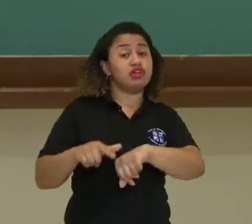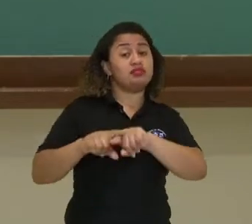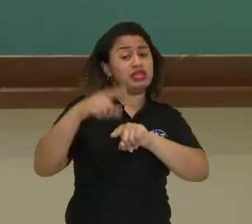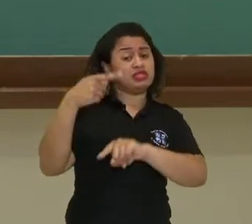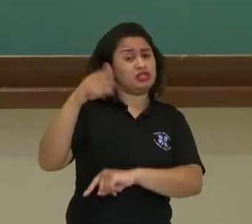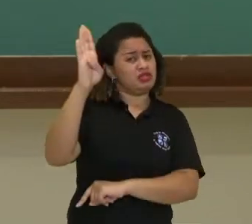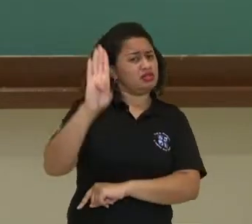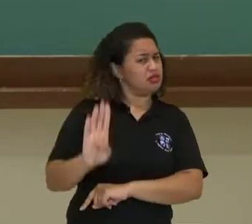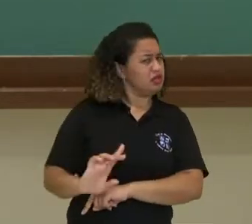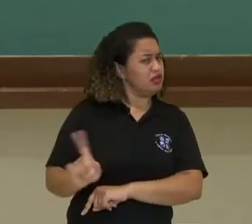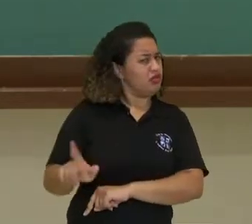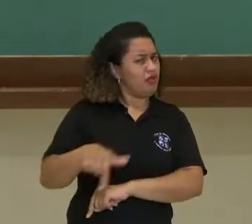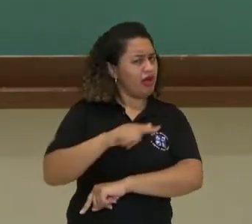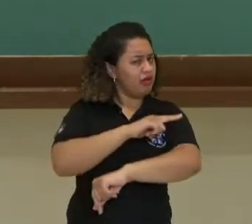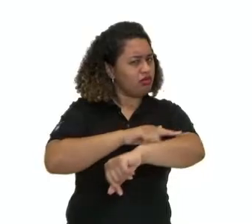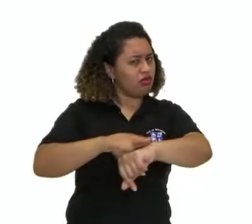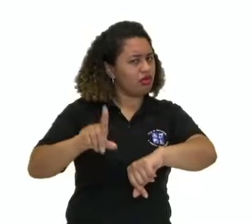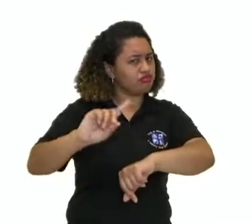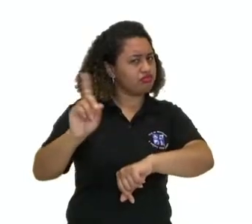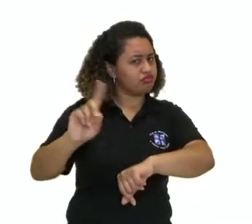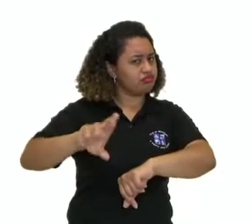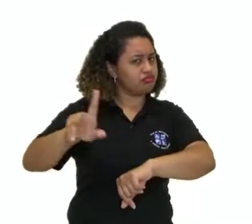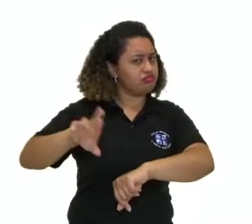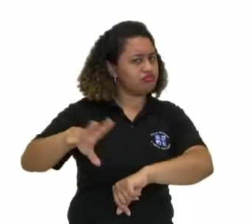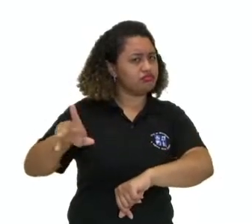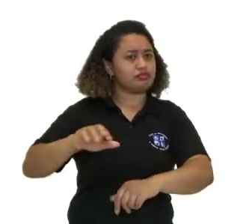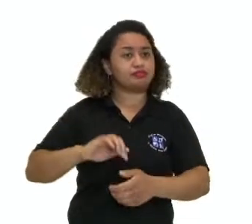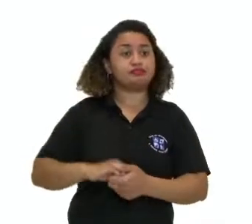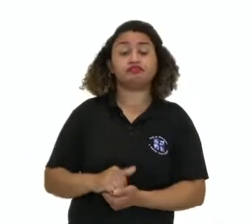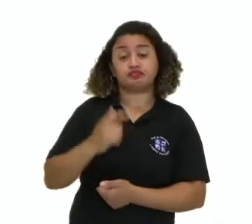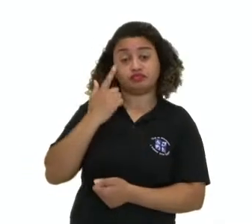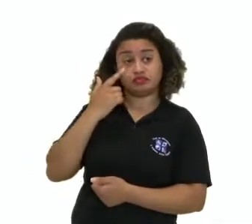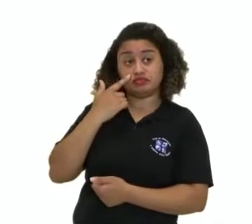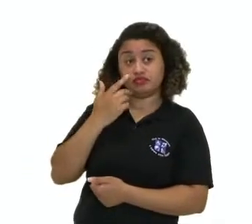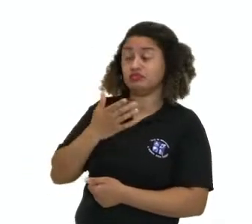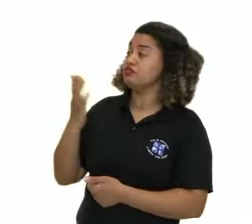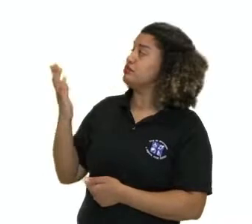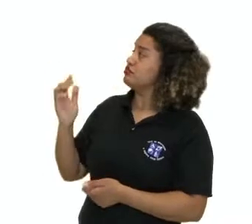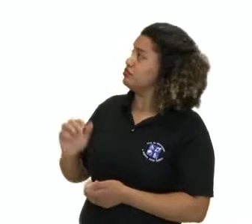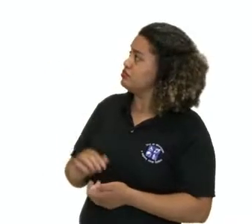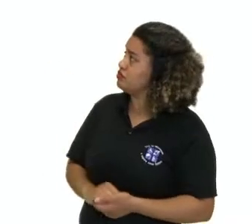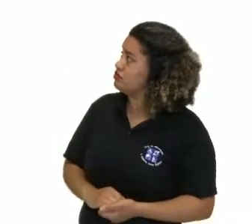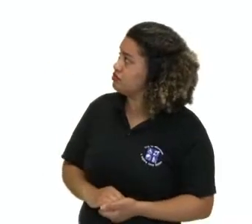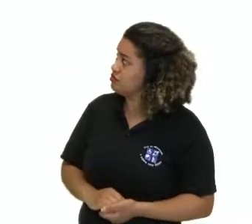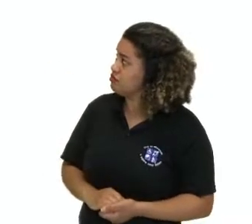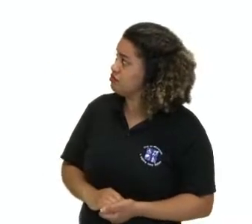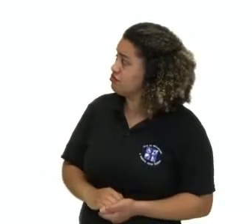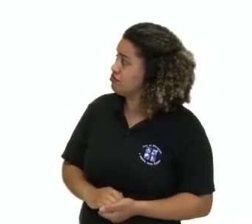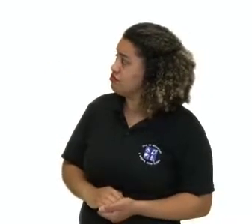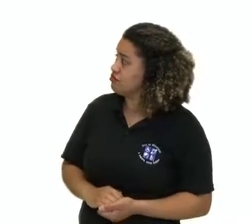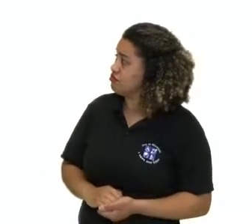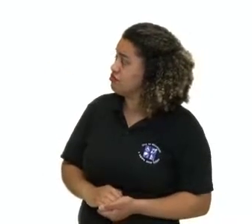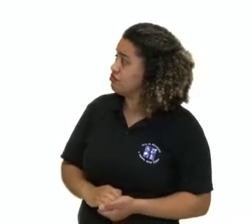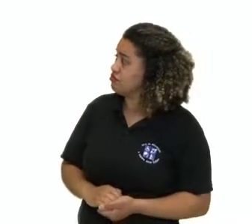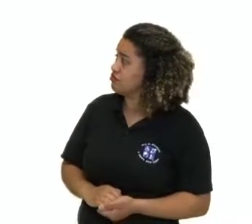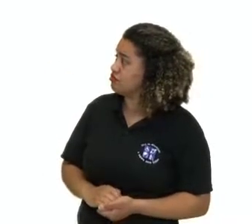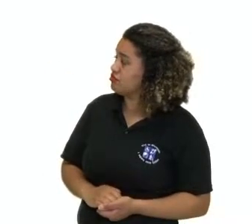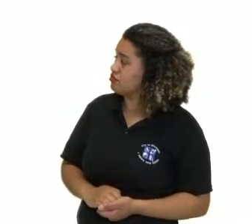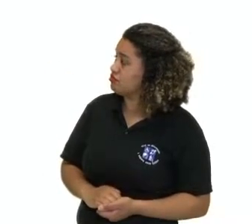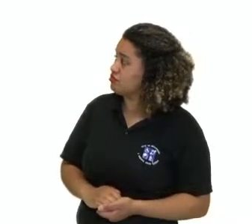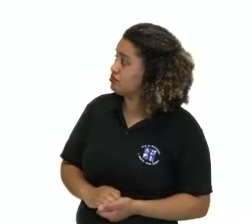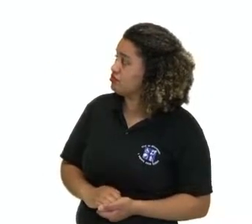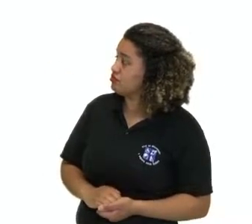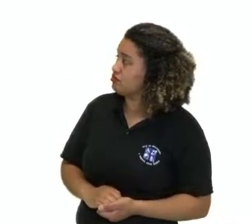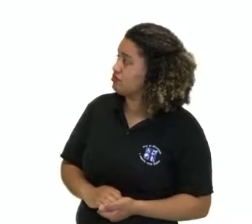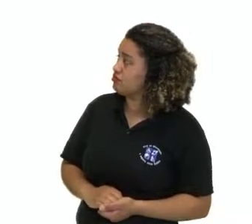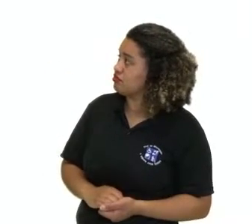educação fazer isso. E o Calvin arrotou na mesa. Deus do céu, Calvin, o que se diz depois disso? E aí ele